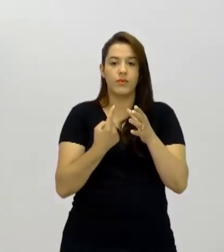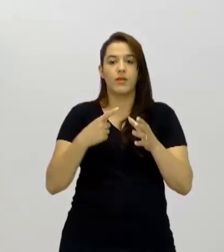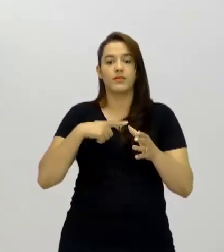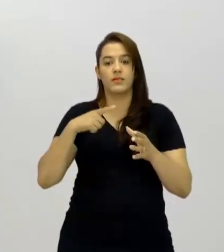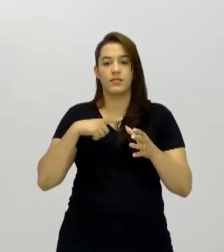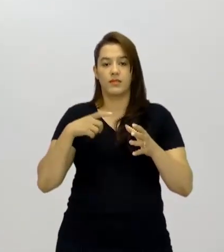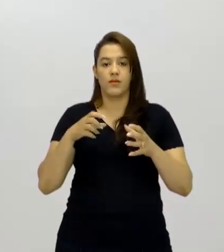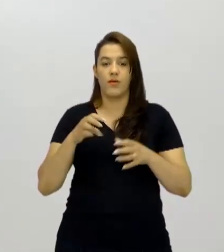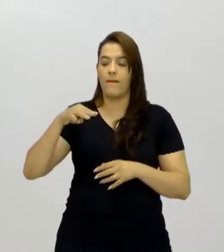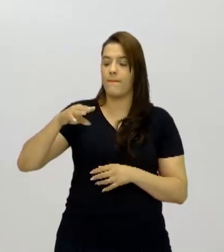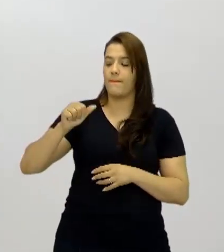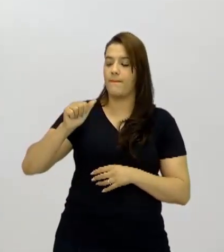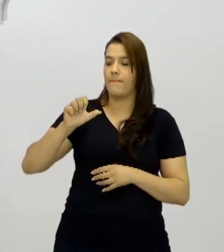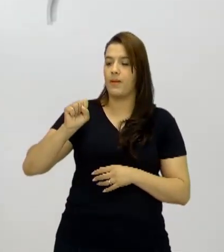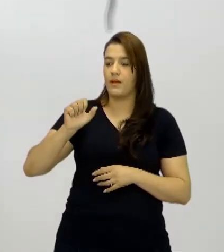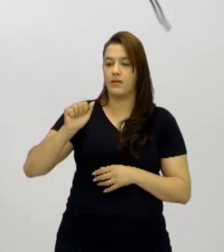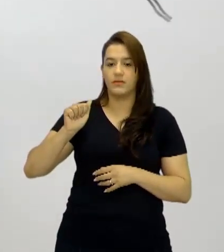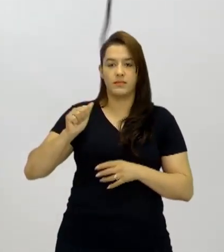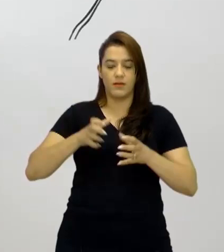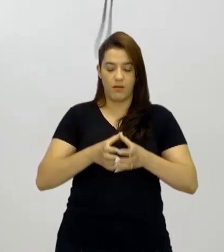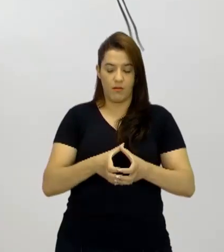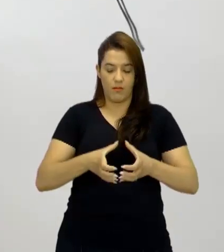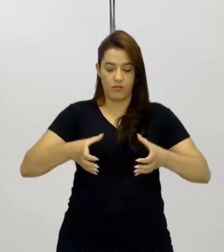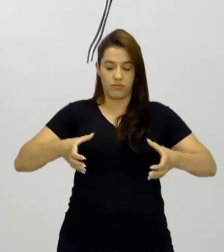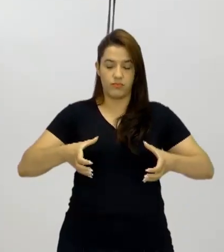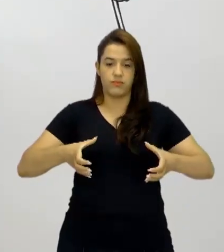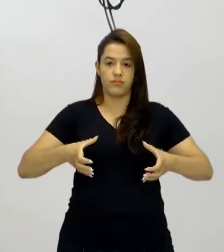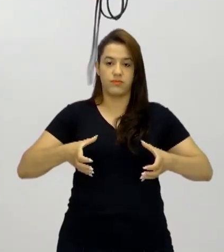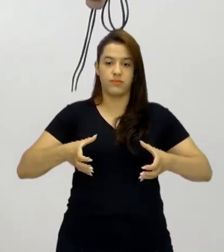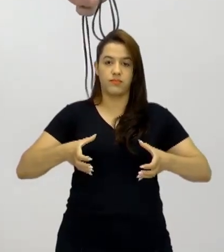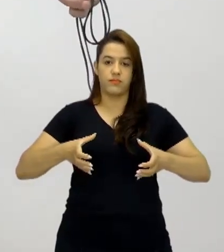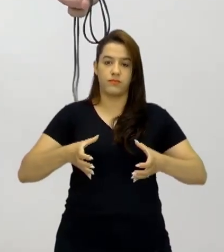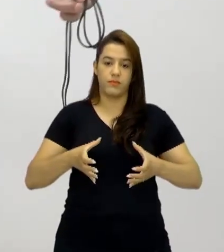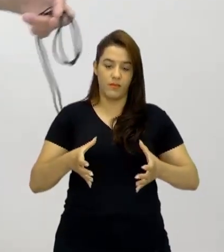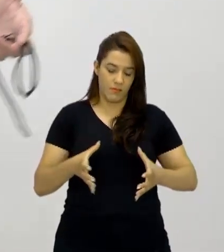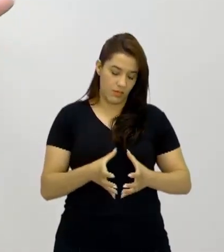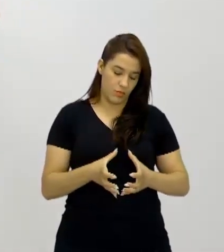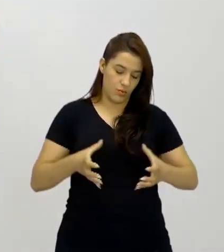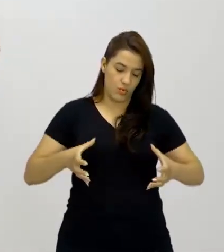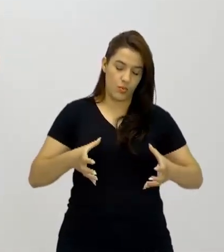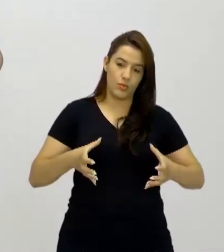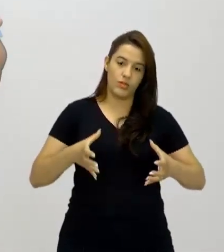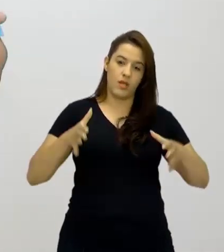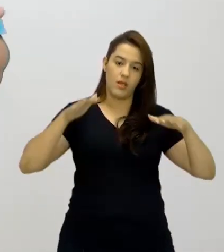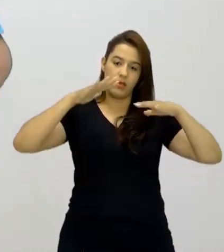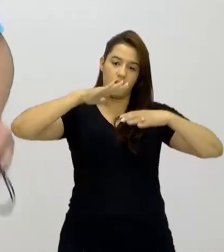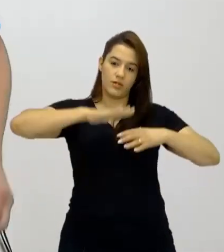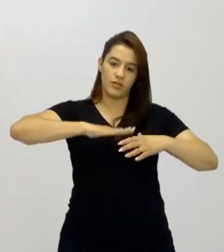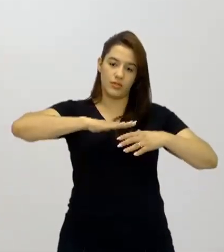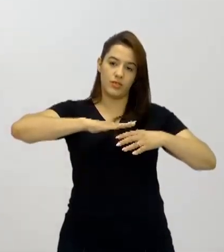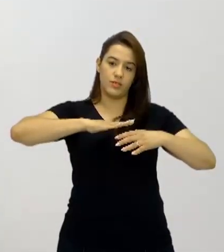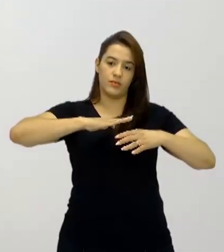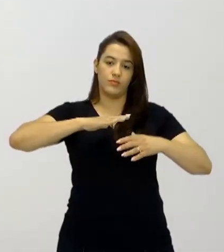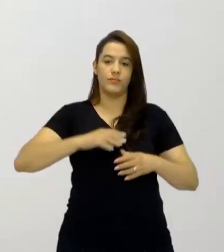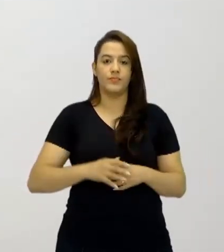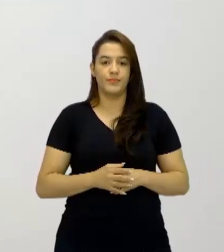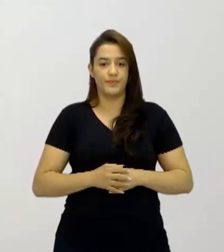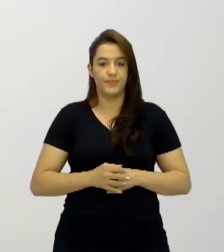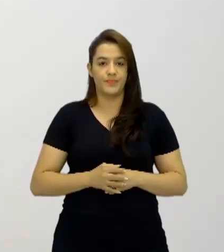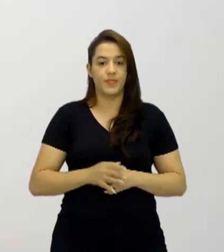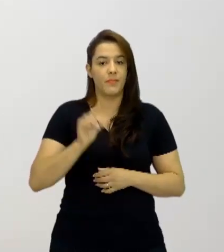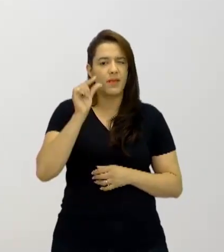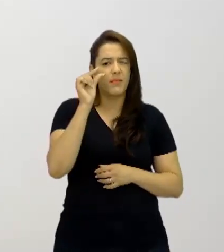maior distribuição ficou na linha equatorial, mais gordinha, e achatou um pouco os polos. Mas é